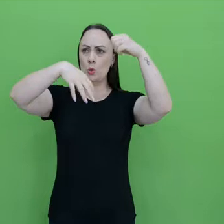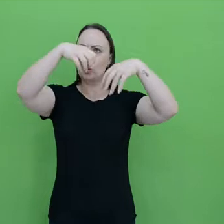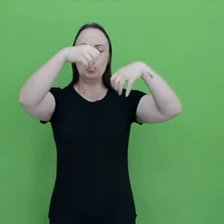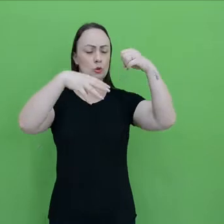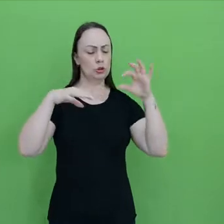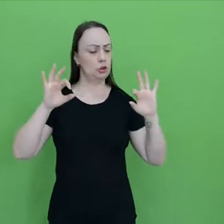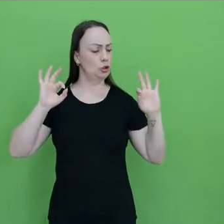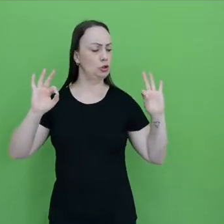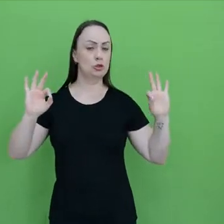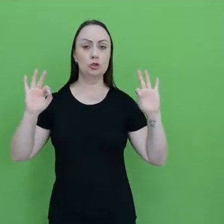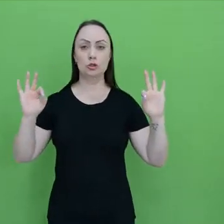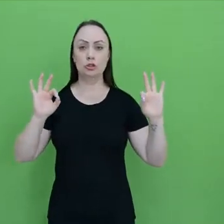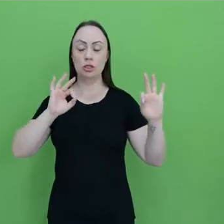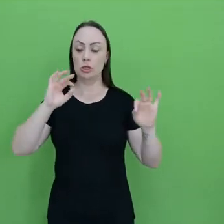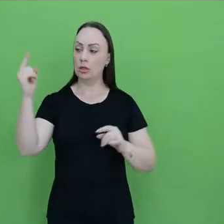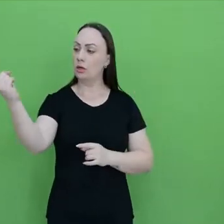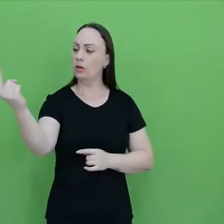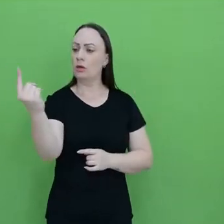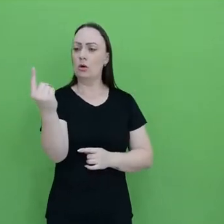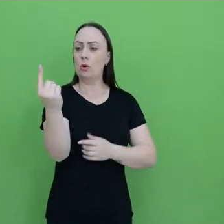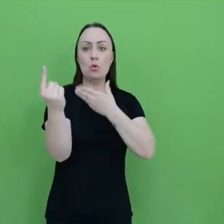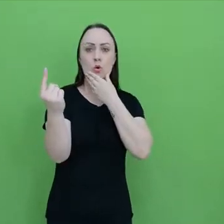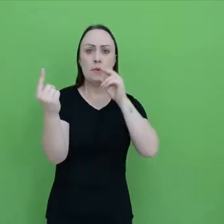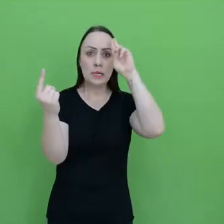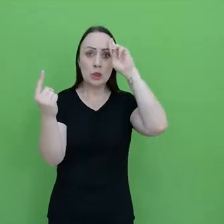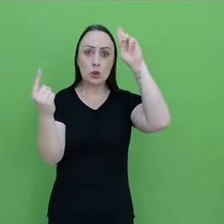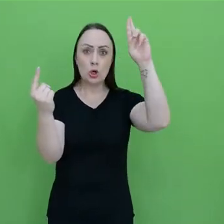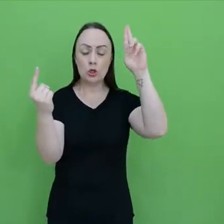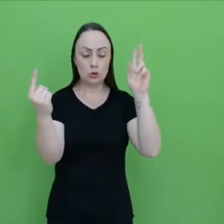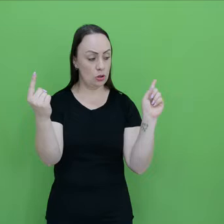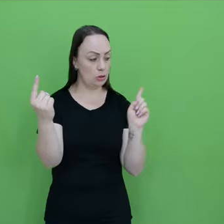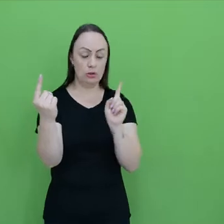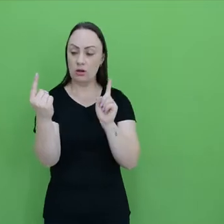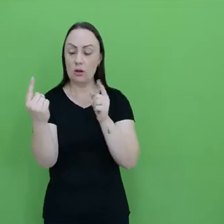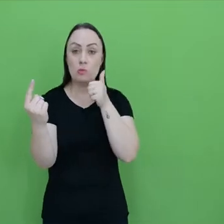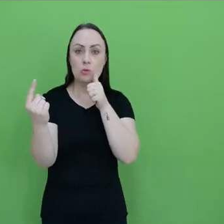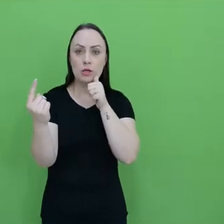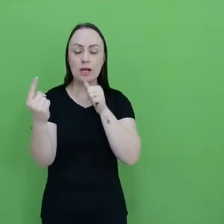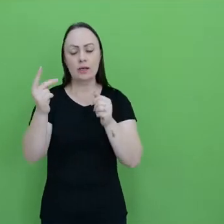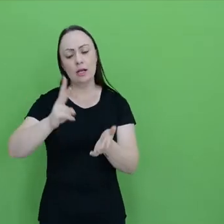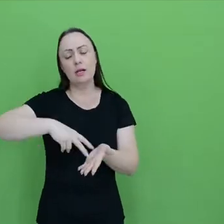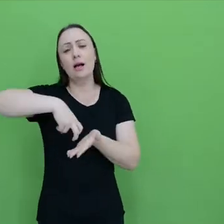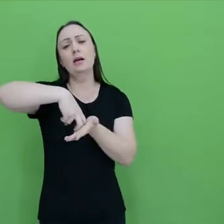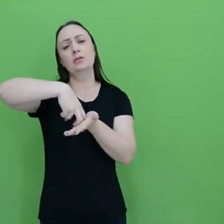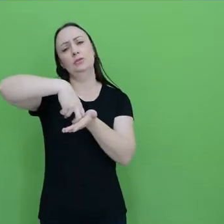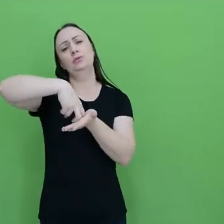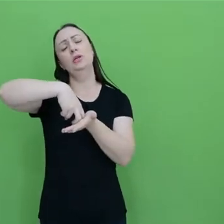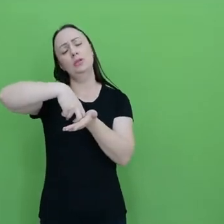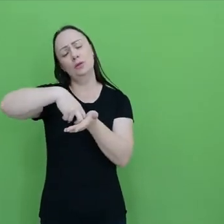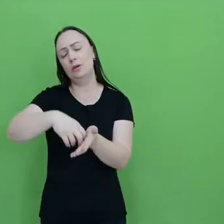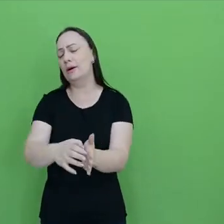luxuosos. De repente, o dono da casa surgiu e quando viu Ivanka, ajoelhou-se aos seus